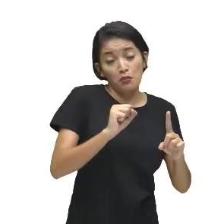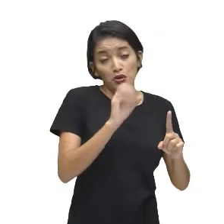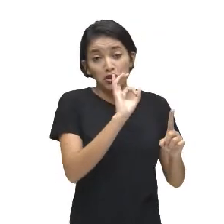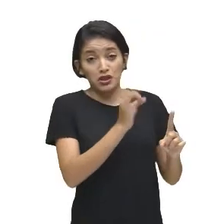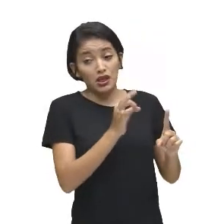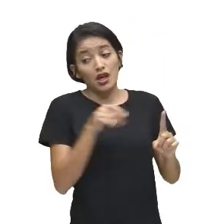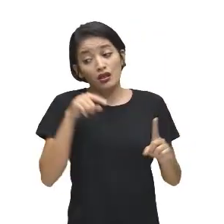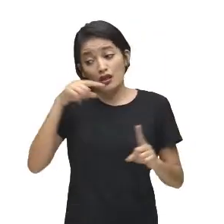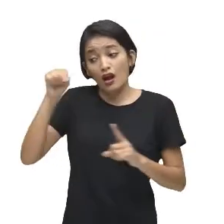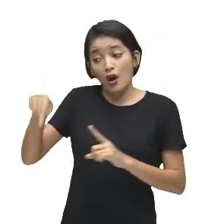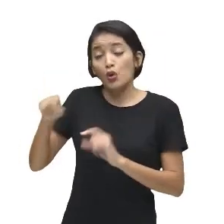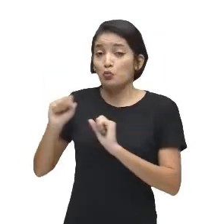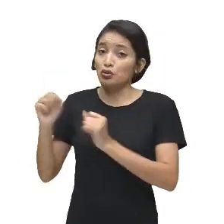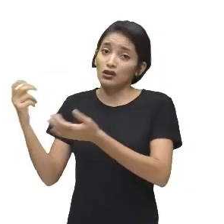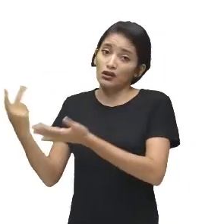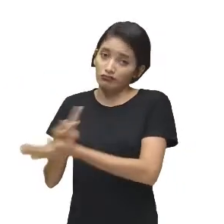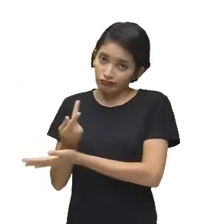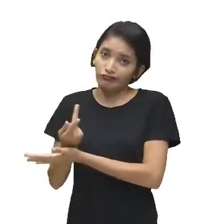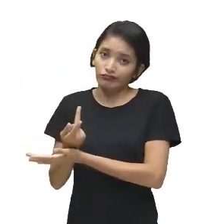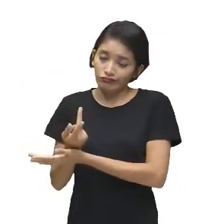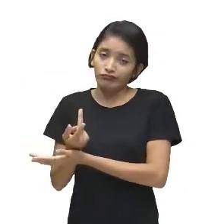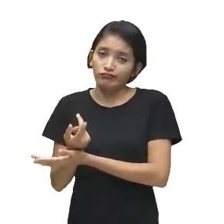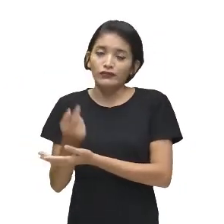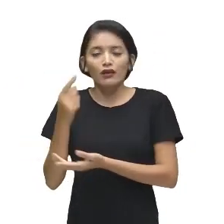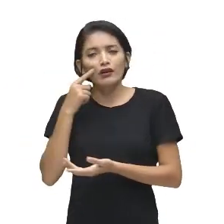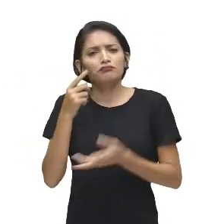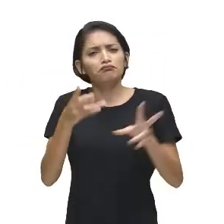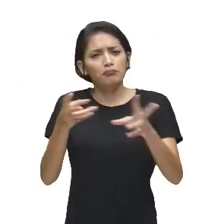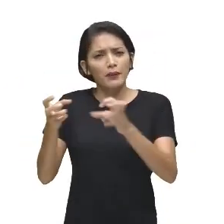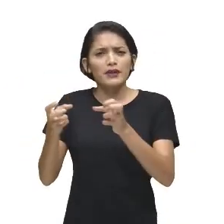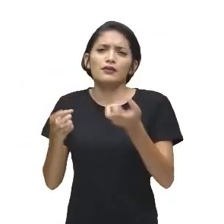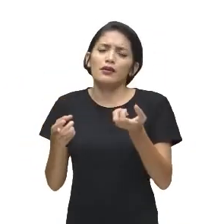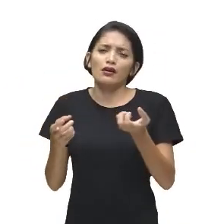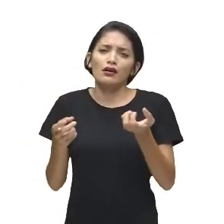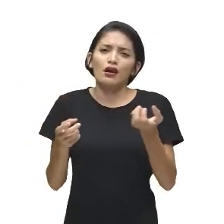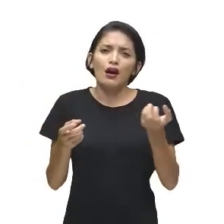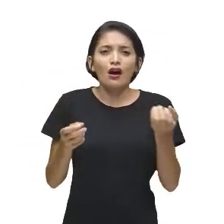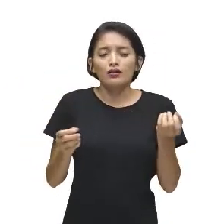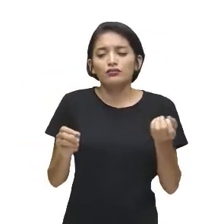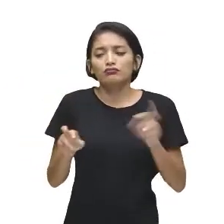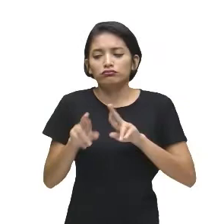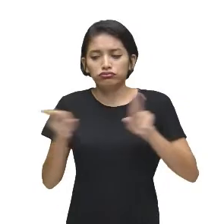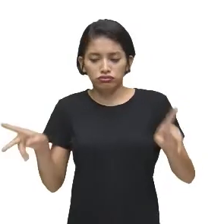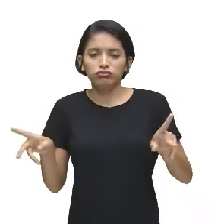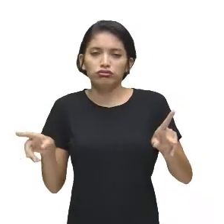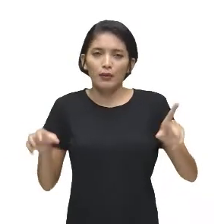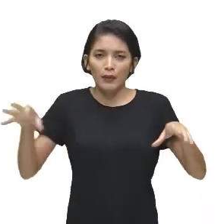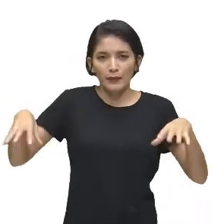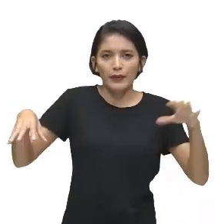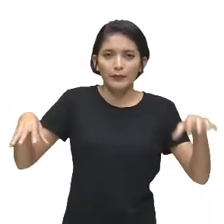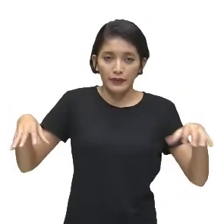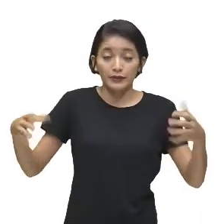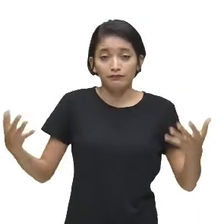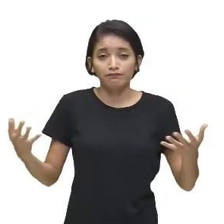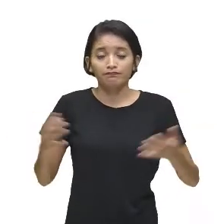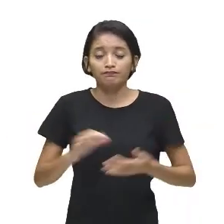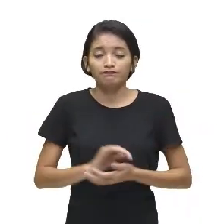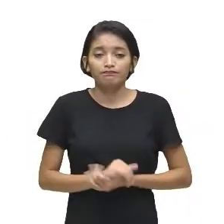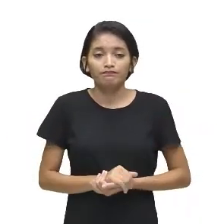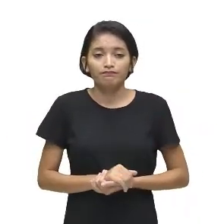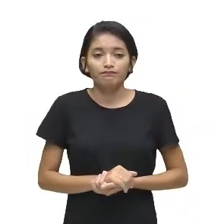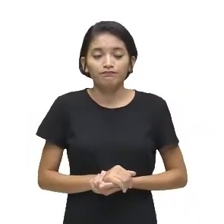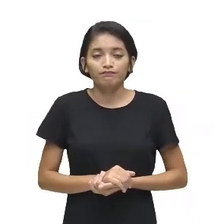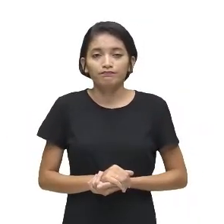para outra pode ser errado. Então a gente vai ver diferenças também éticas entre uma religião e outra, né? Na